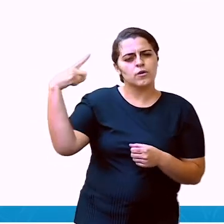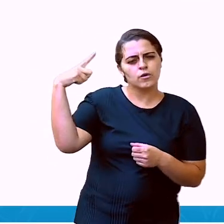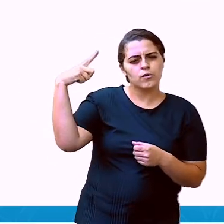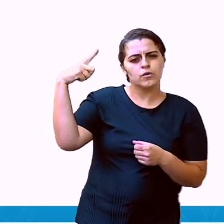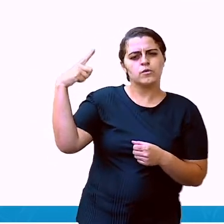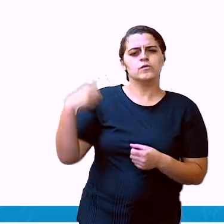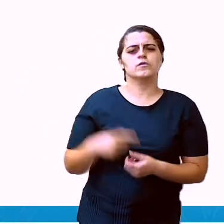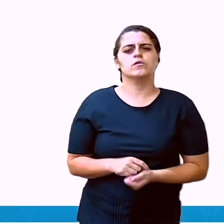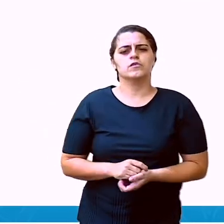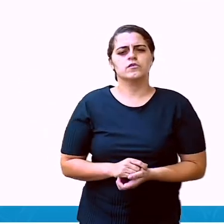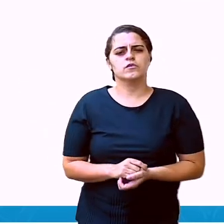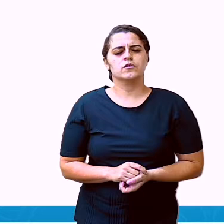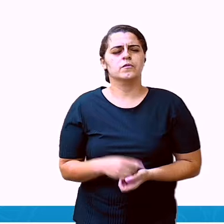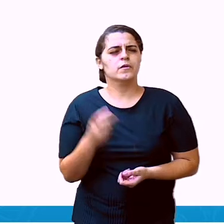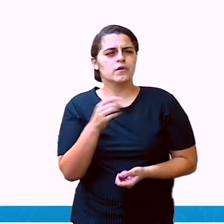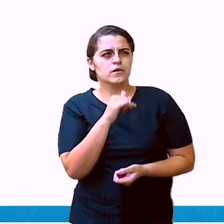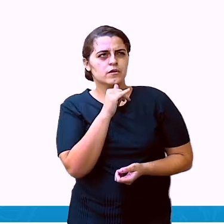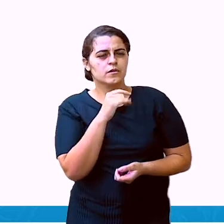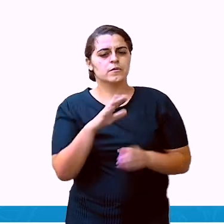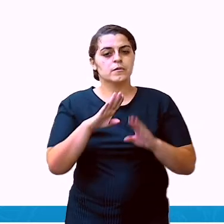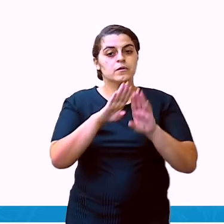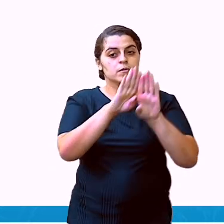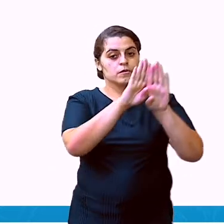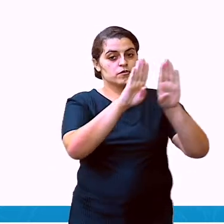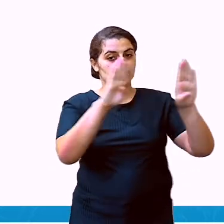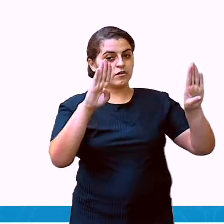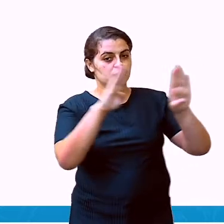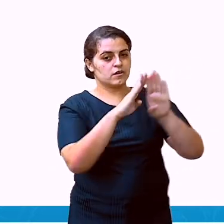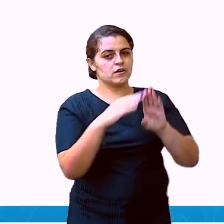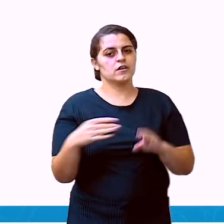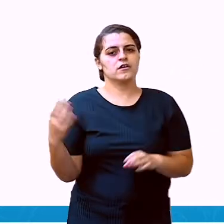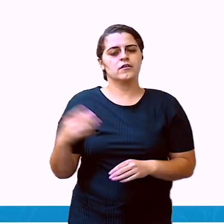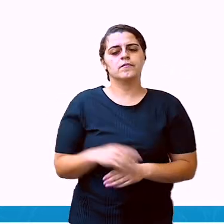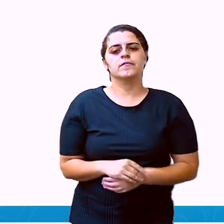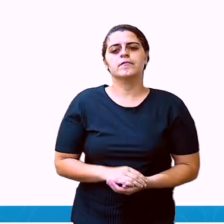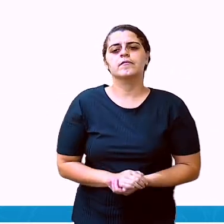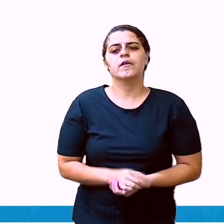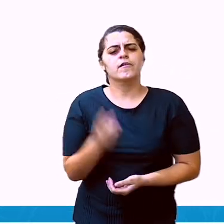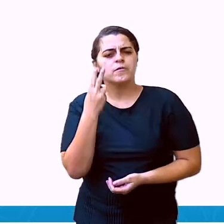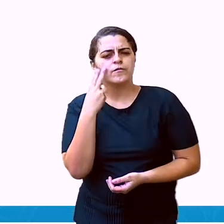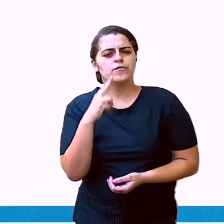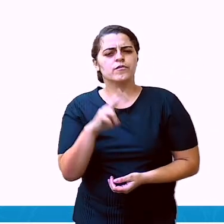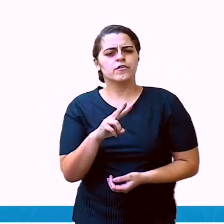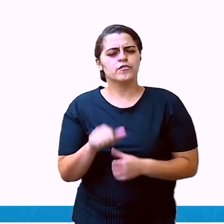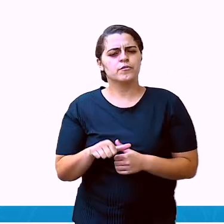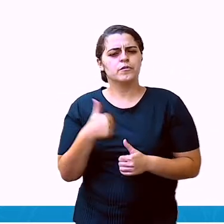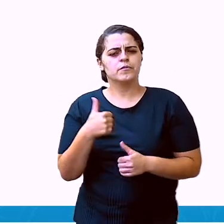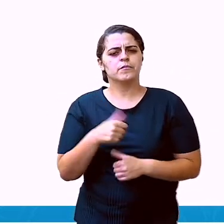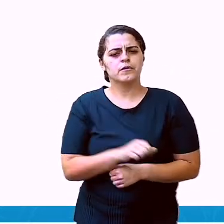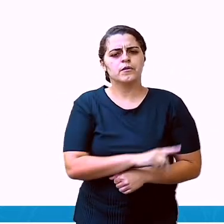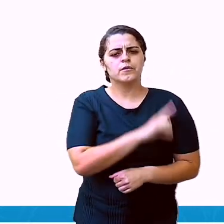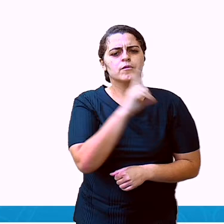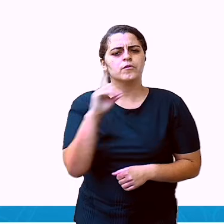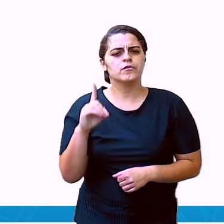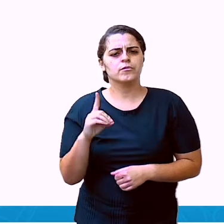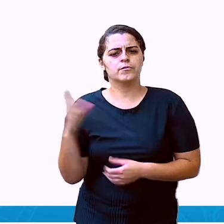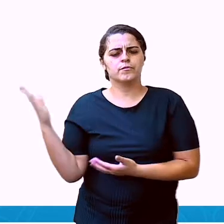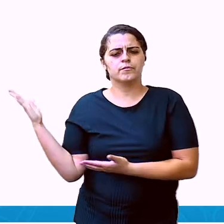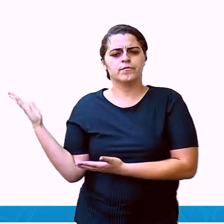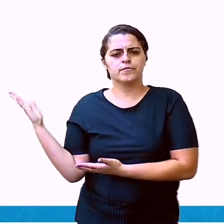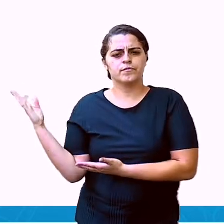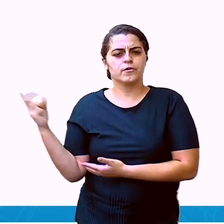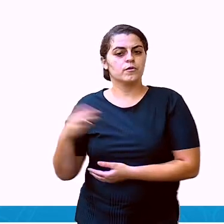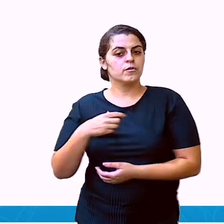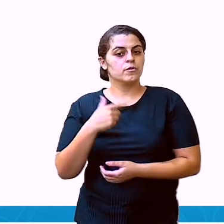que tivesse luz, por exemplo, numa janela, né? Observe o primeiro dia,